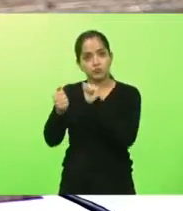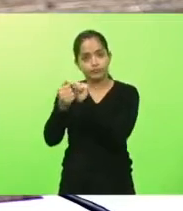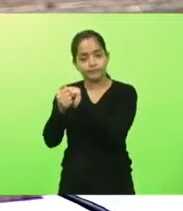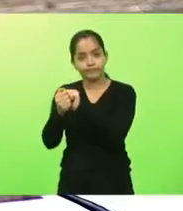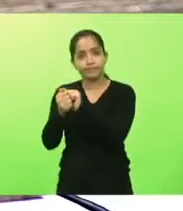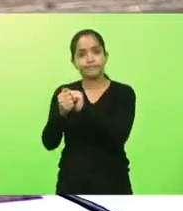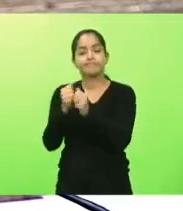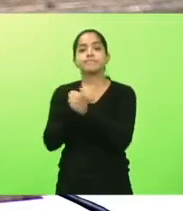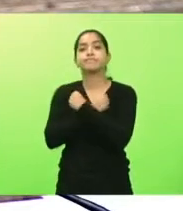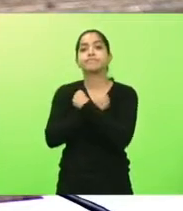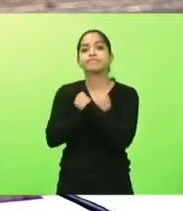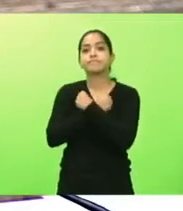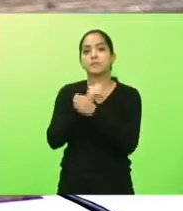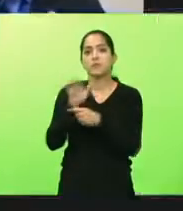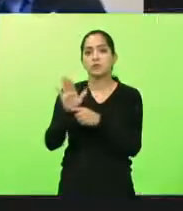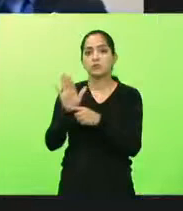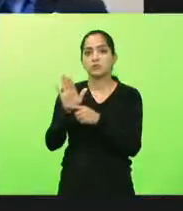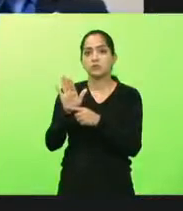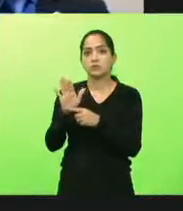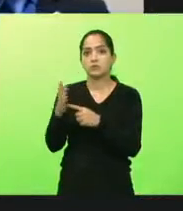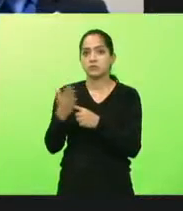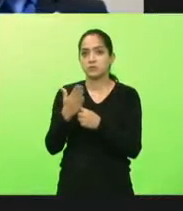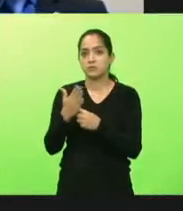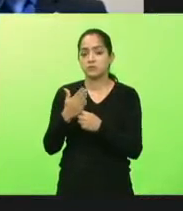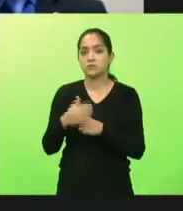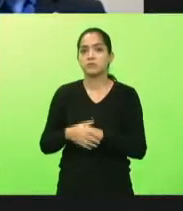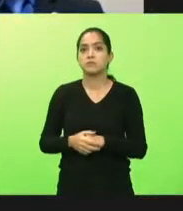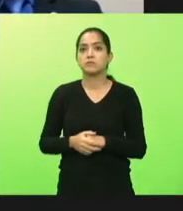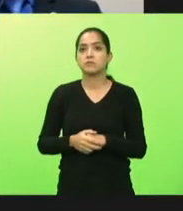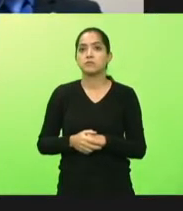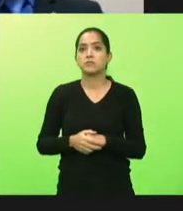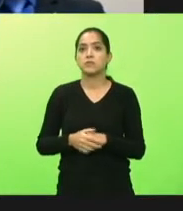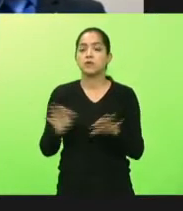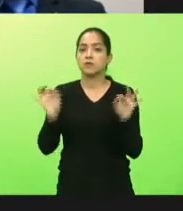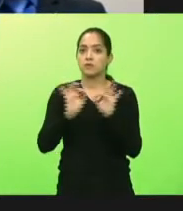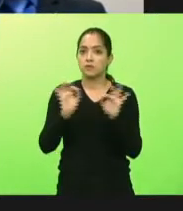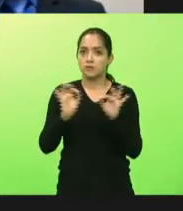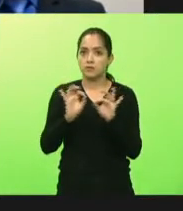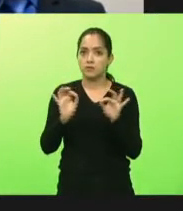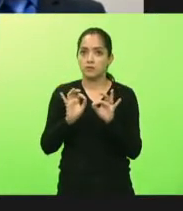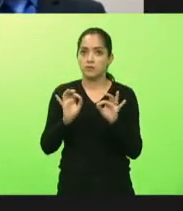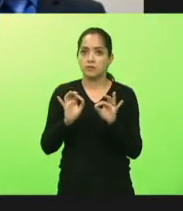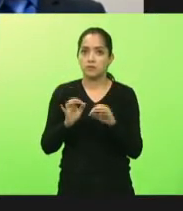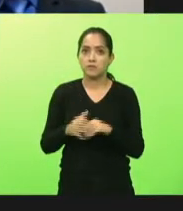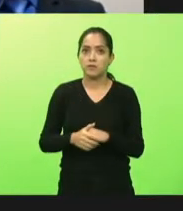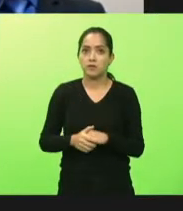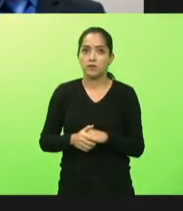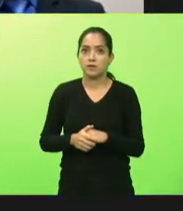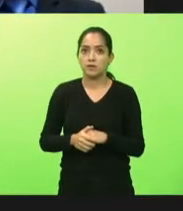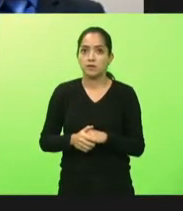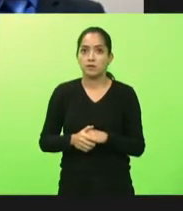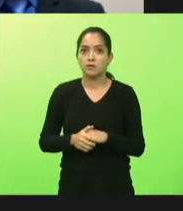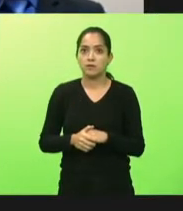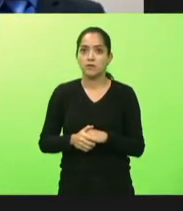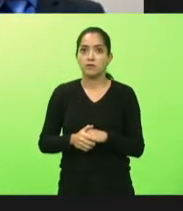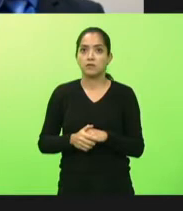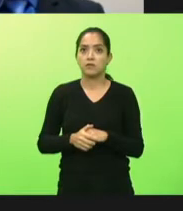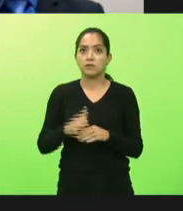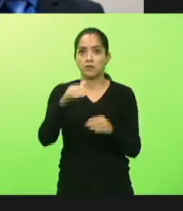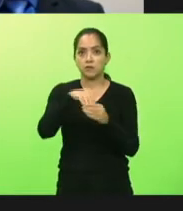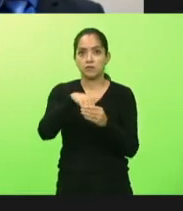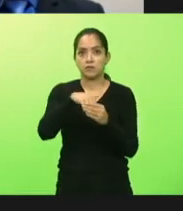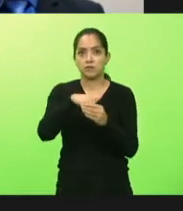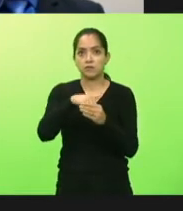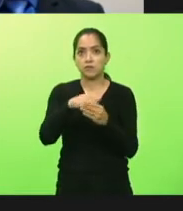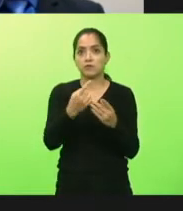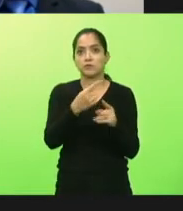abraço, continue nos ajudando, Deus te abençoe. Obrigado, presidente. Não havendo mais quem queira discutir. E com voto contrário da nossa deputada Luciana